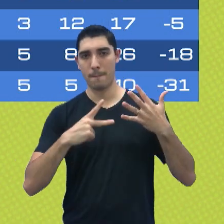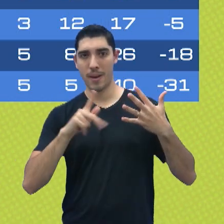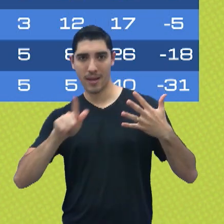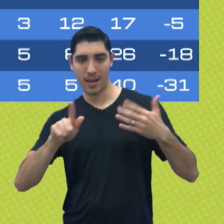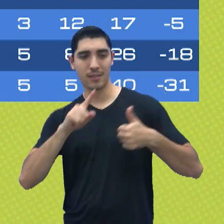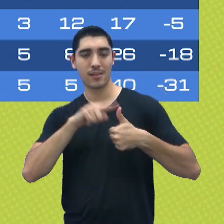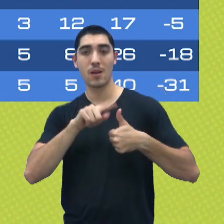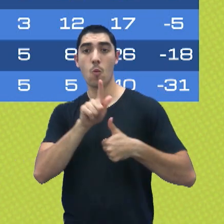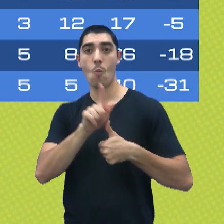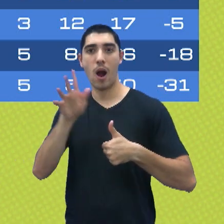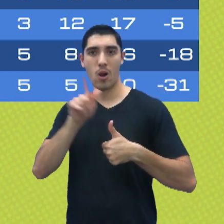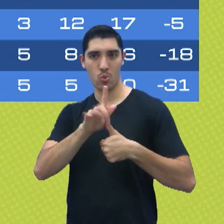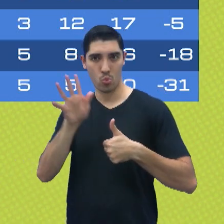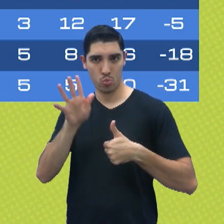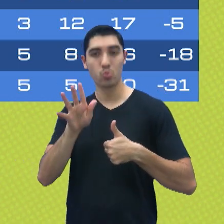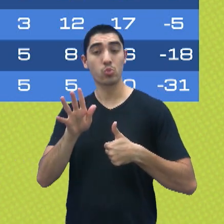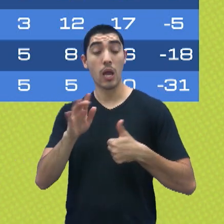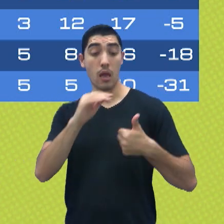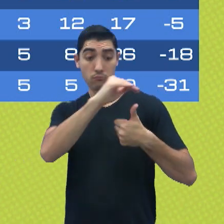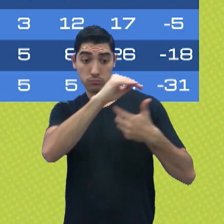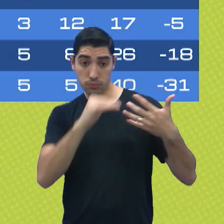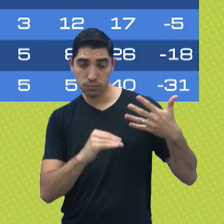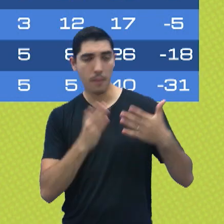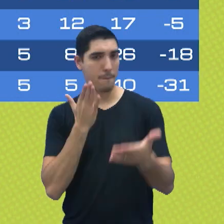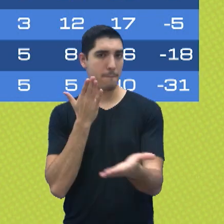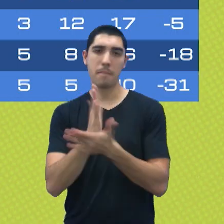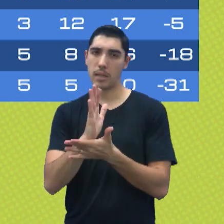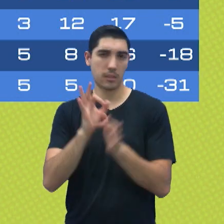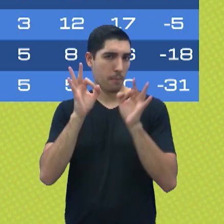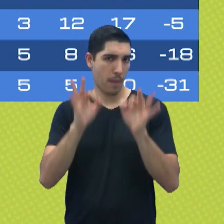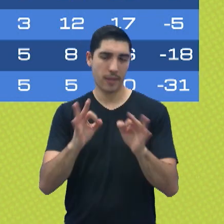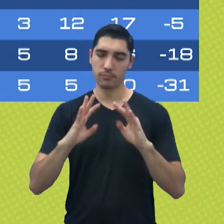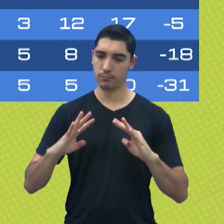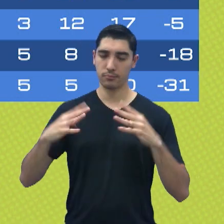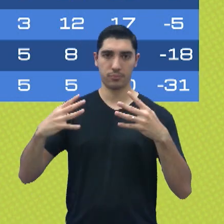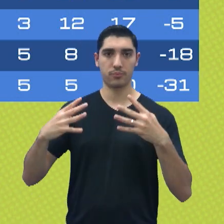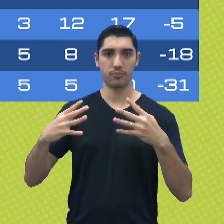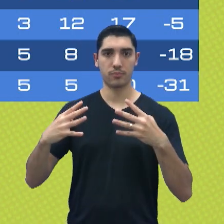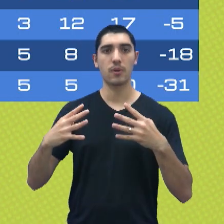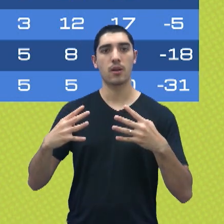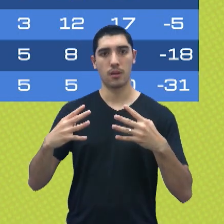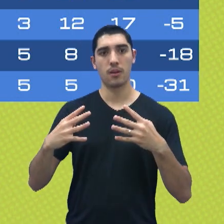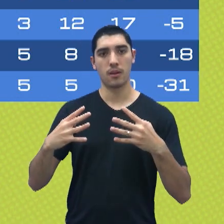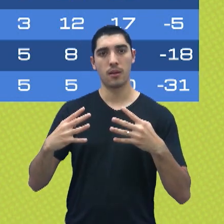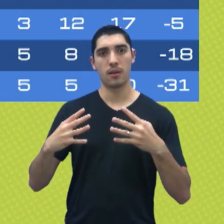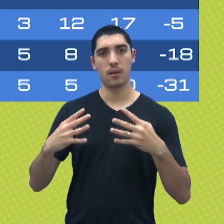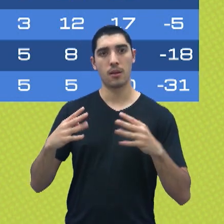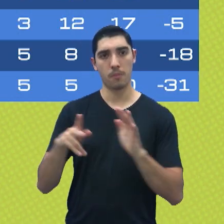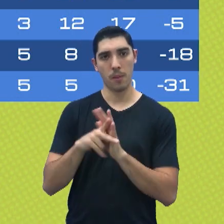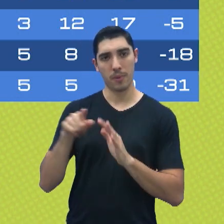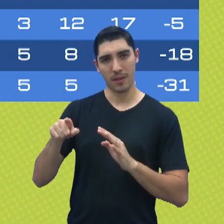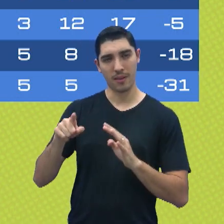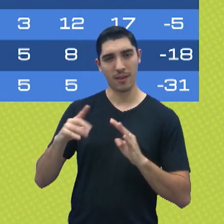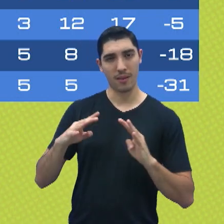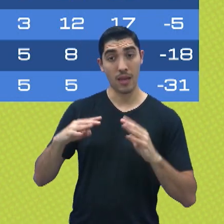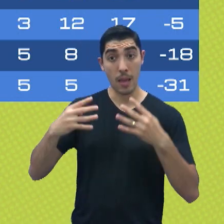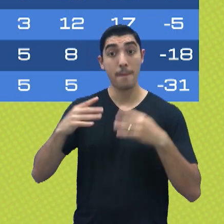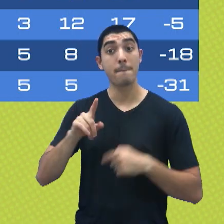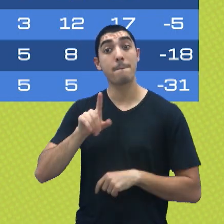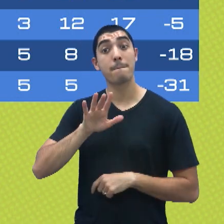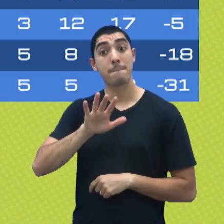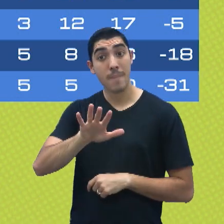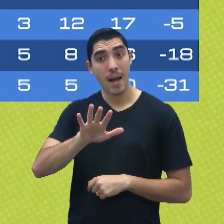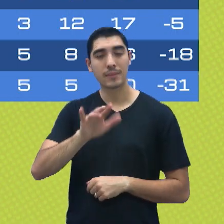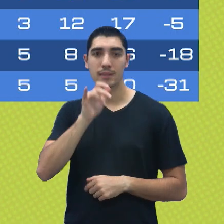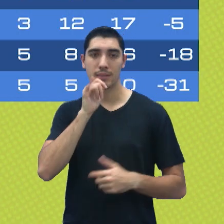todo mundo se classifica para os playoffs de quartas se classifica para os playoffs, só que assim, os dois primeiros